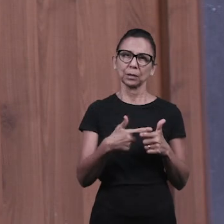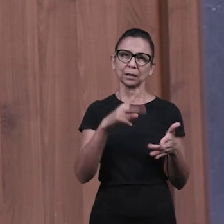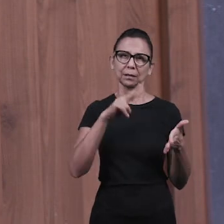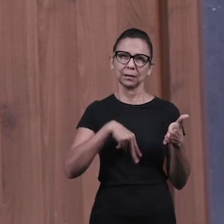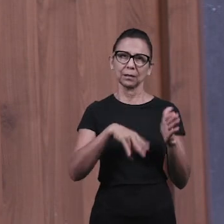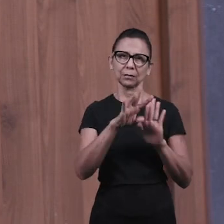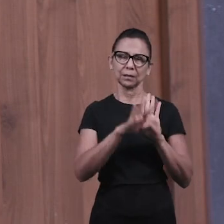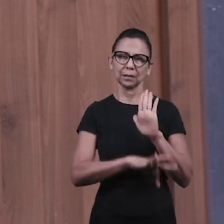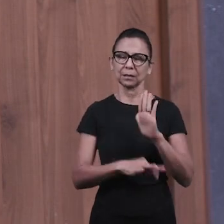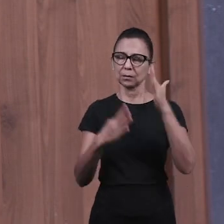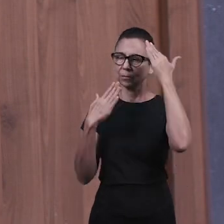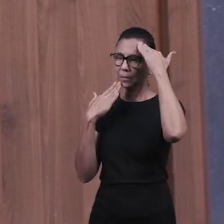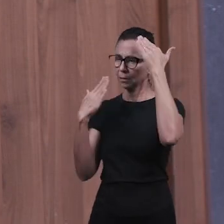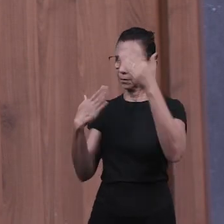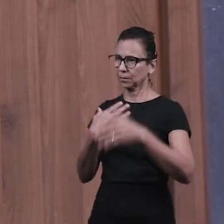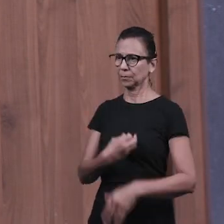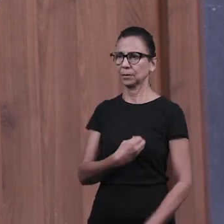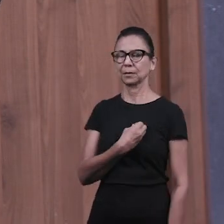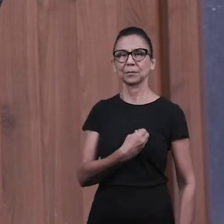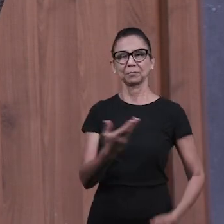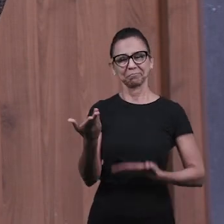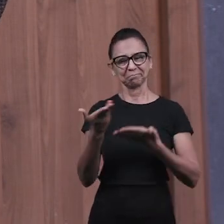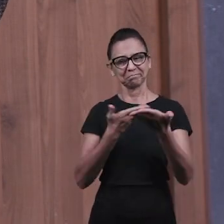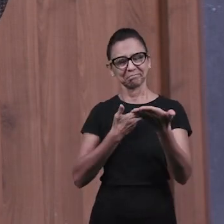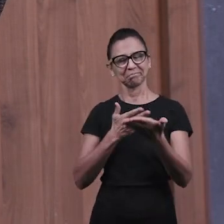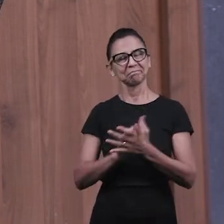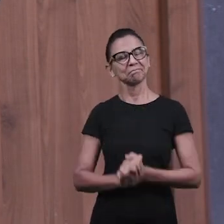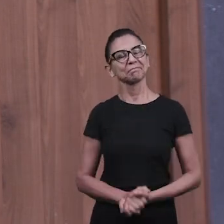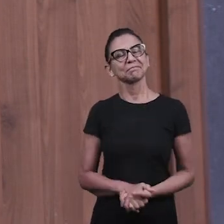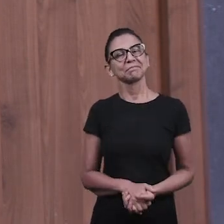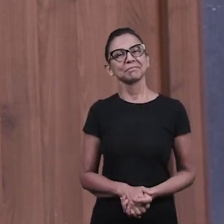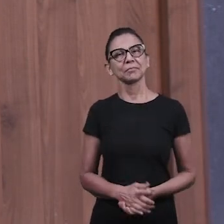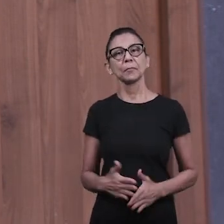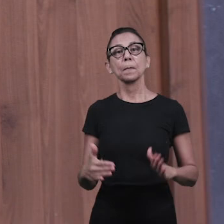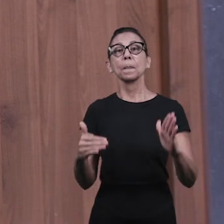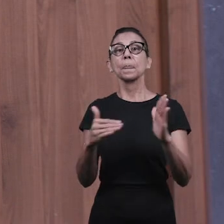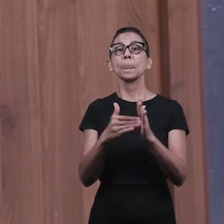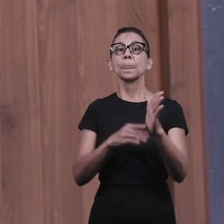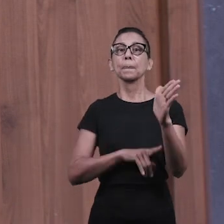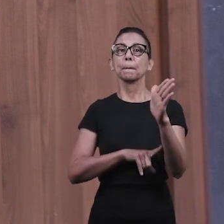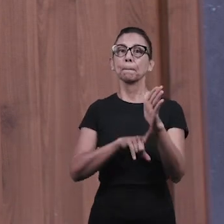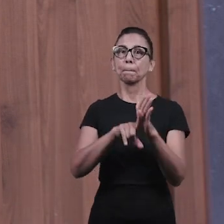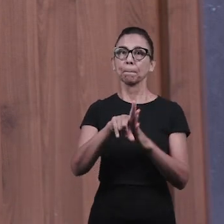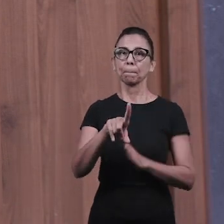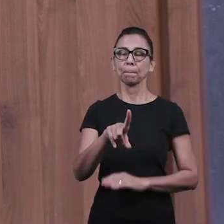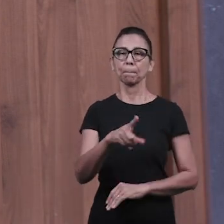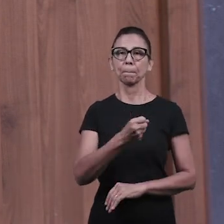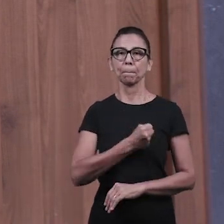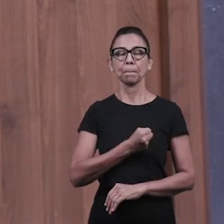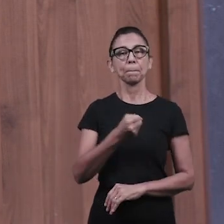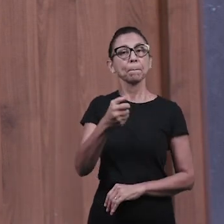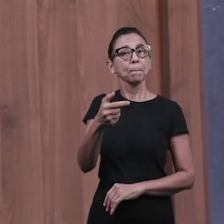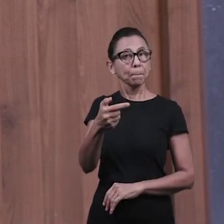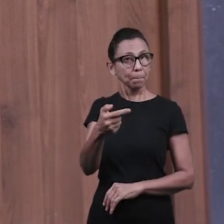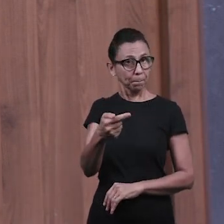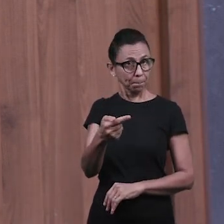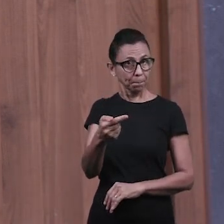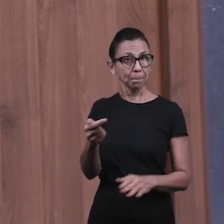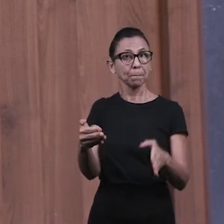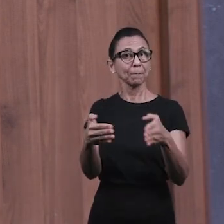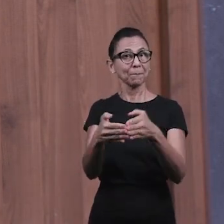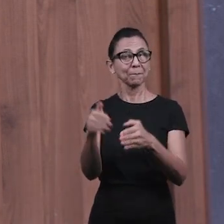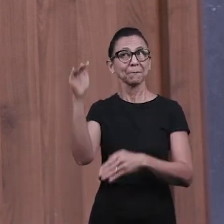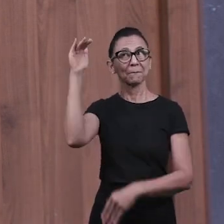tempo. Muito bem, obrigado pela sua participação, José Gentil. Vamos agora à nossa última pergunta, que é a pergunta número 7,